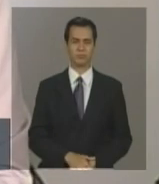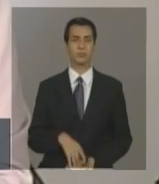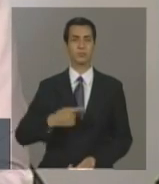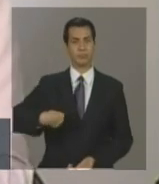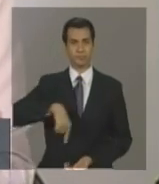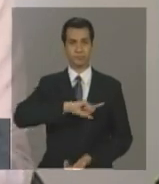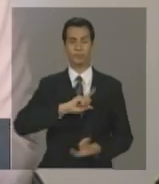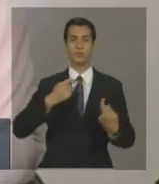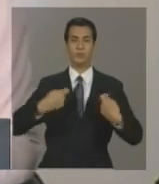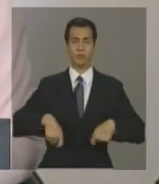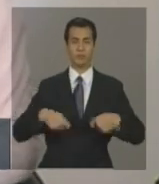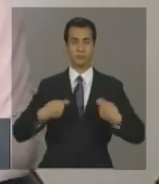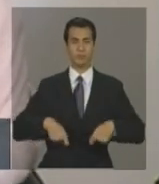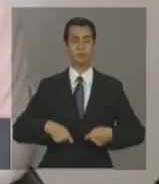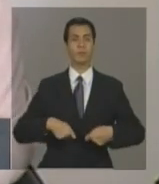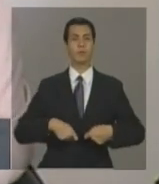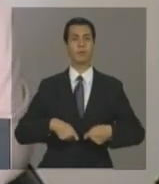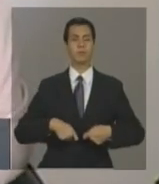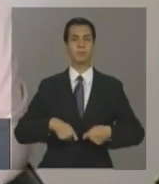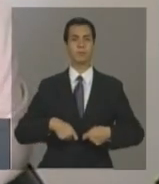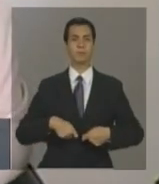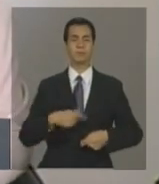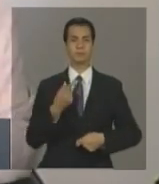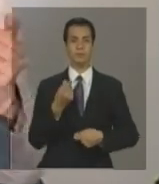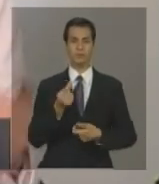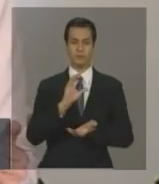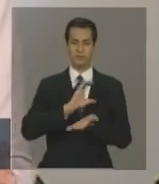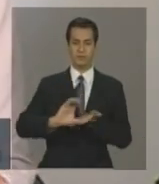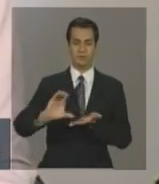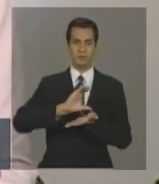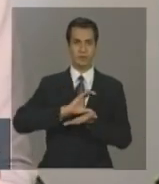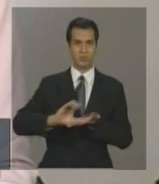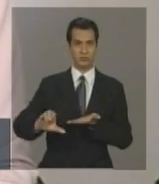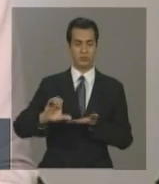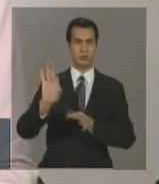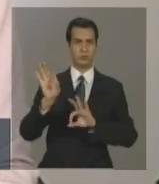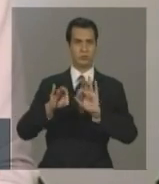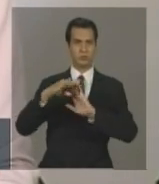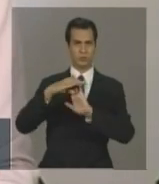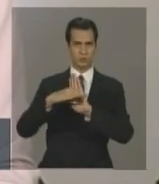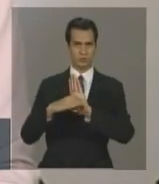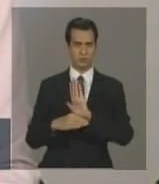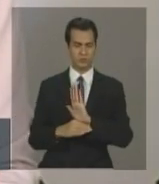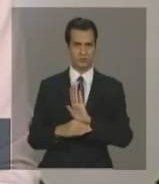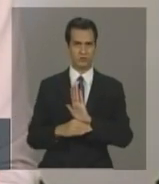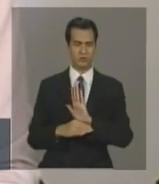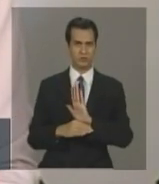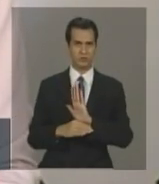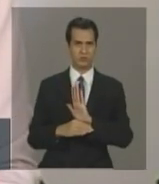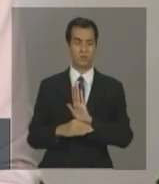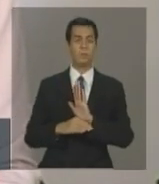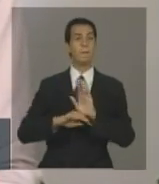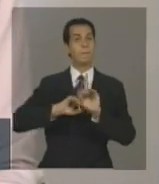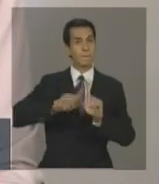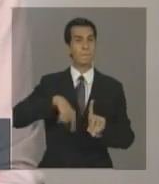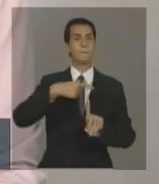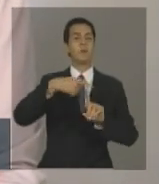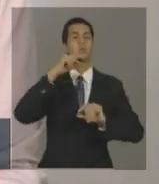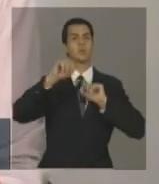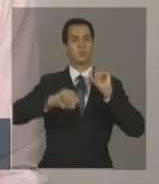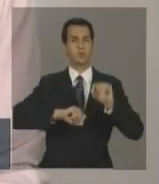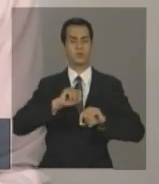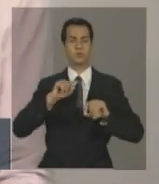investir mais, não apenas no programa e nos programas, mas nós devemos ter e